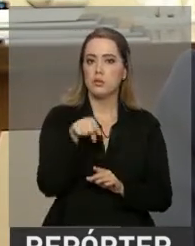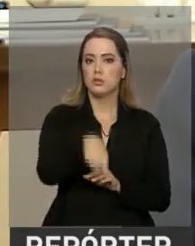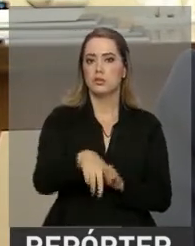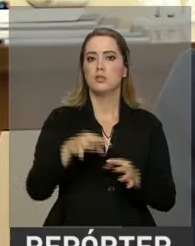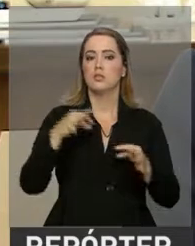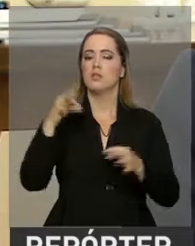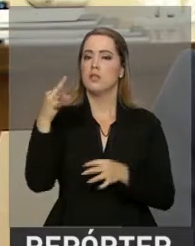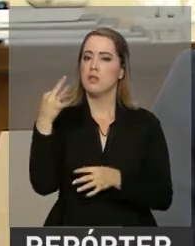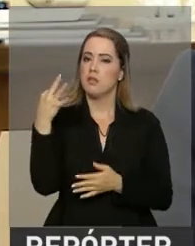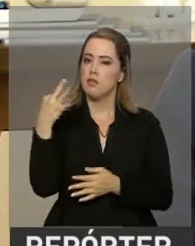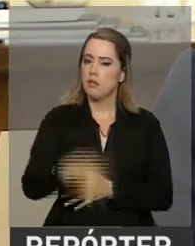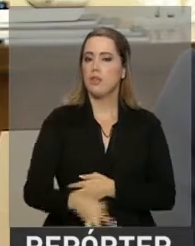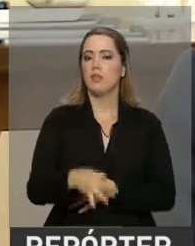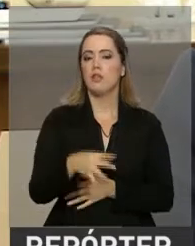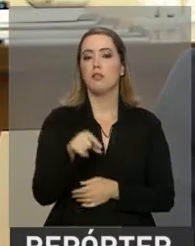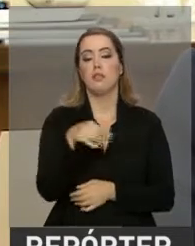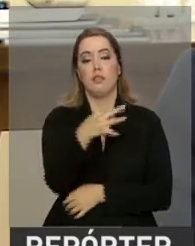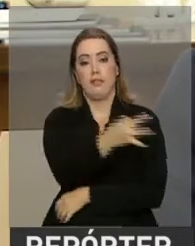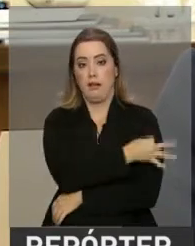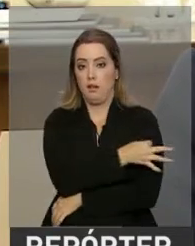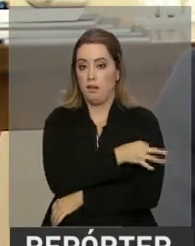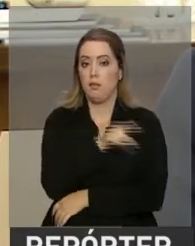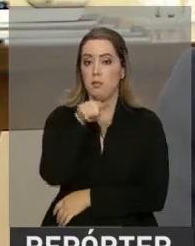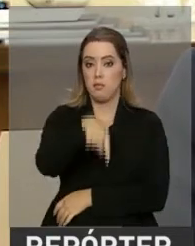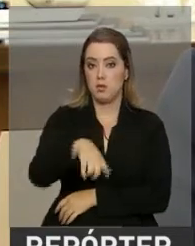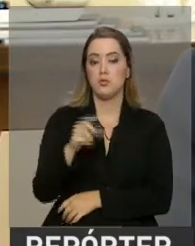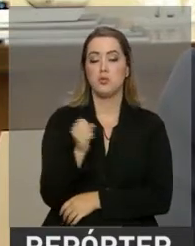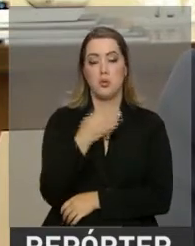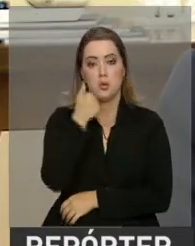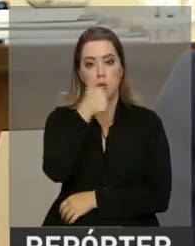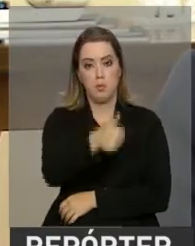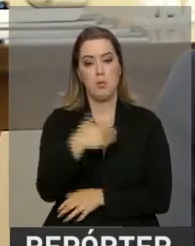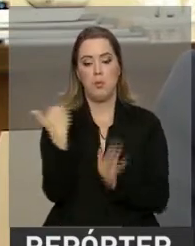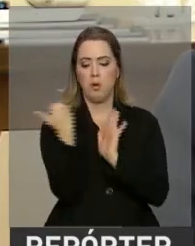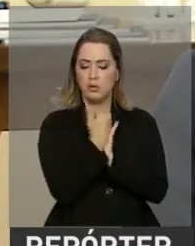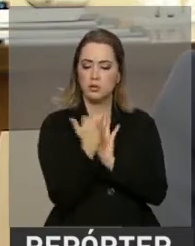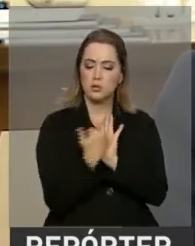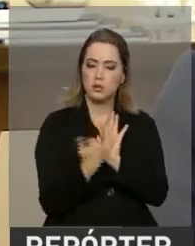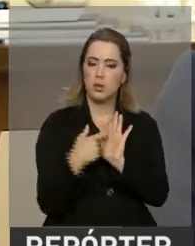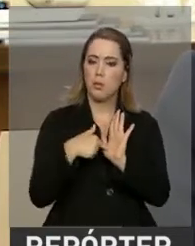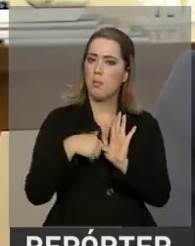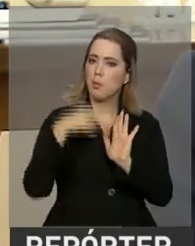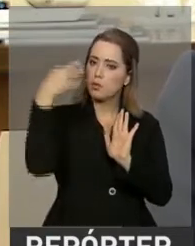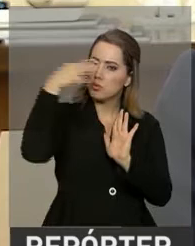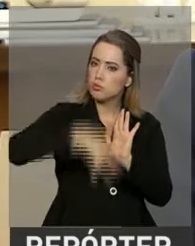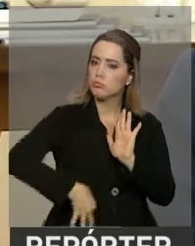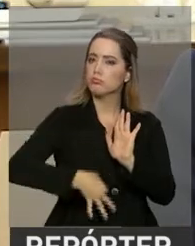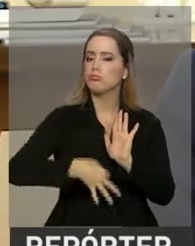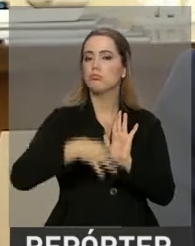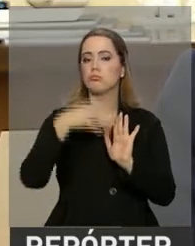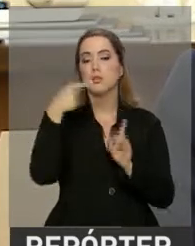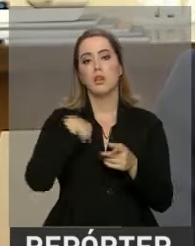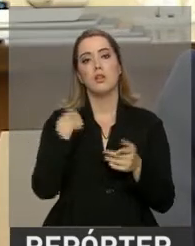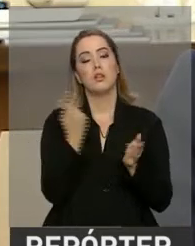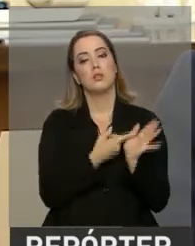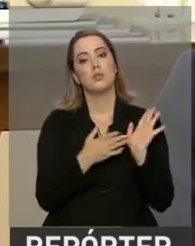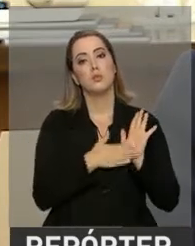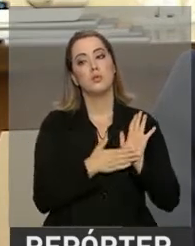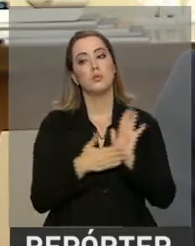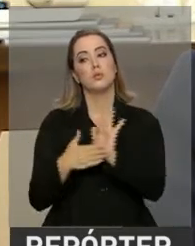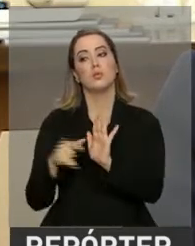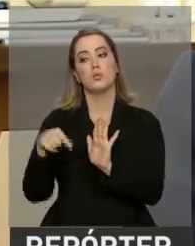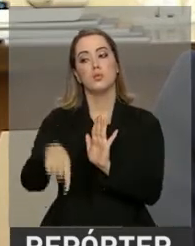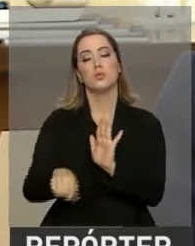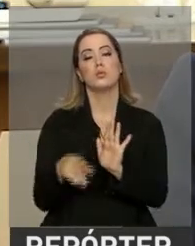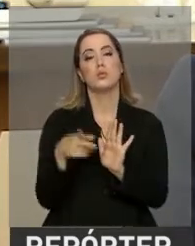Tecnicamente elas se constituem em alternativas com projetos robustos sérios nós apresentamos para